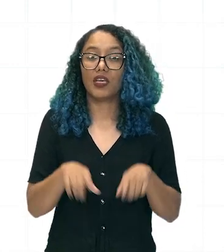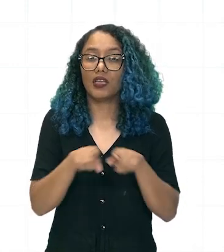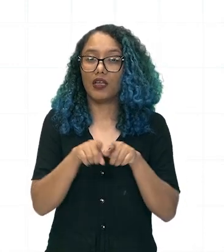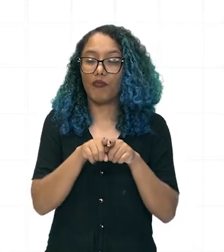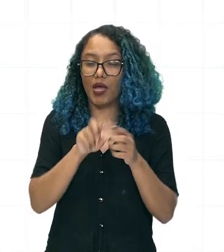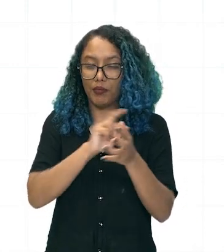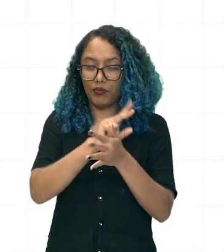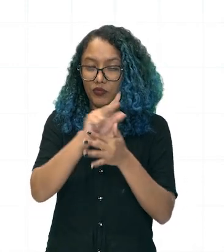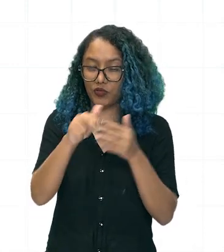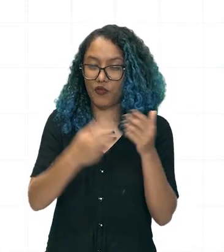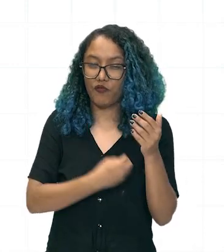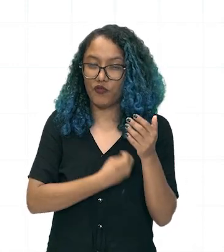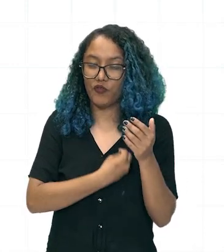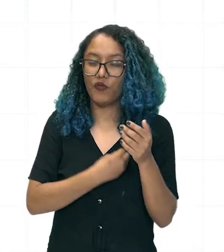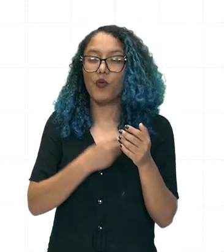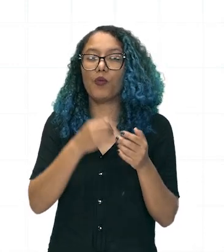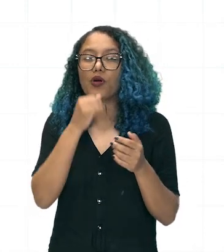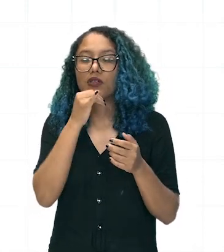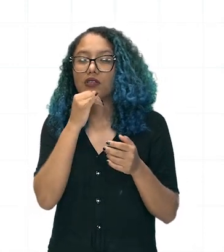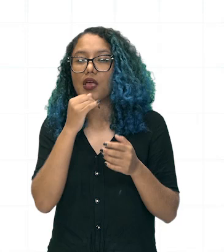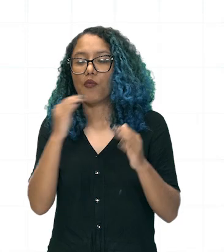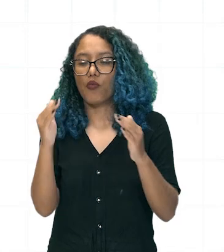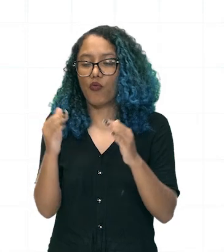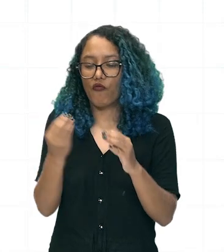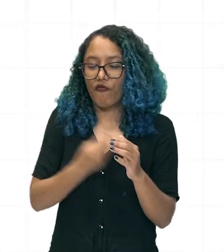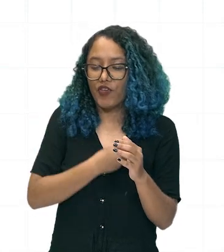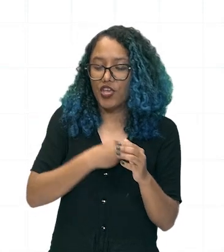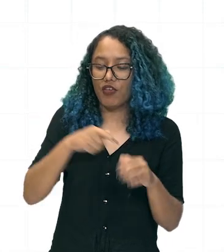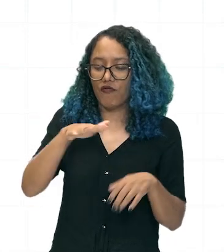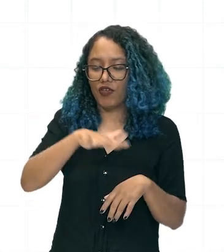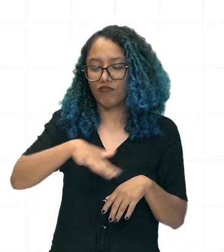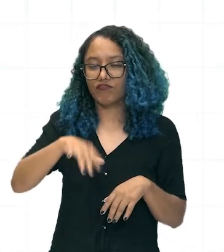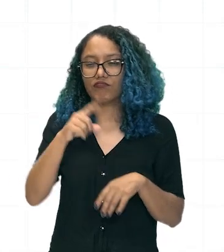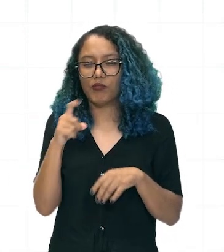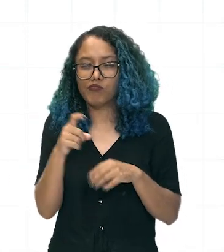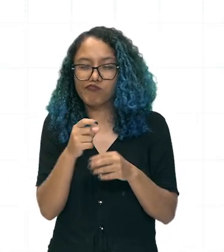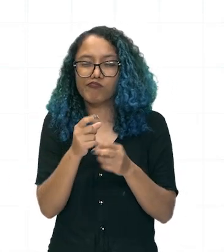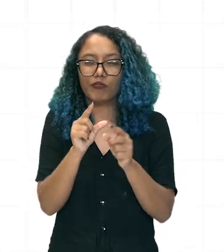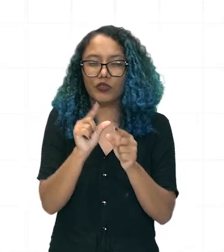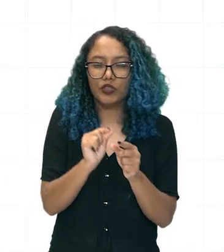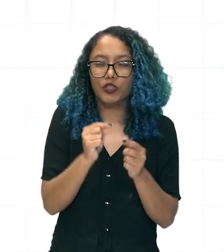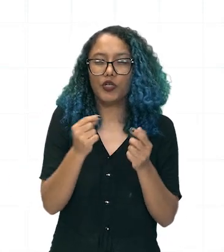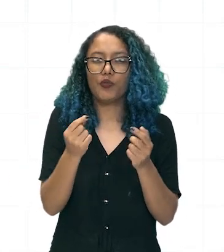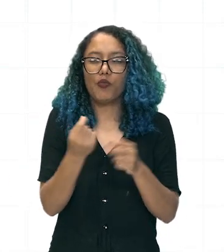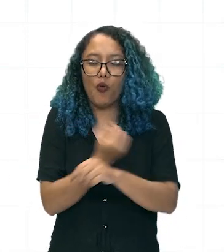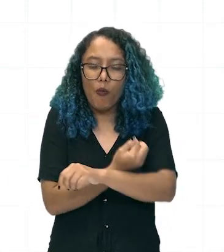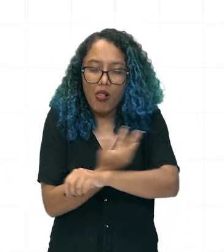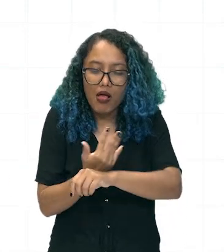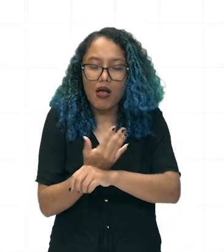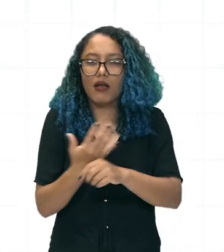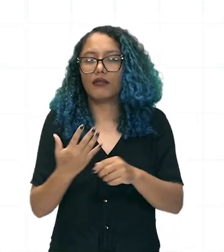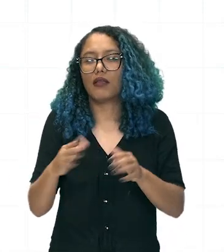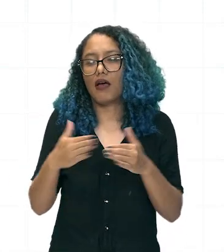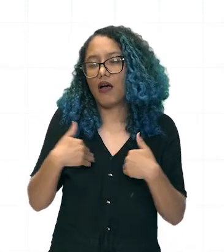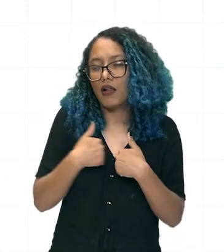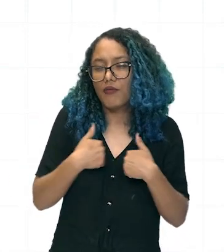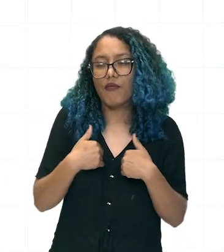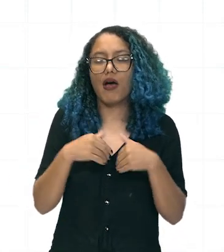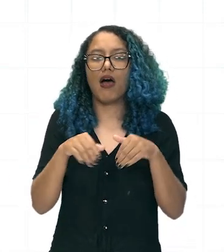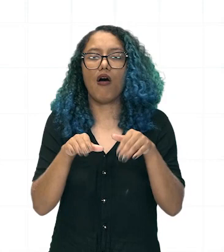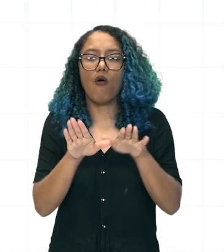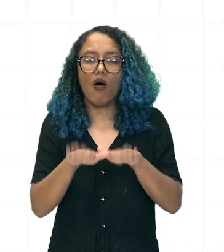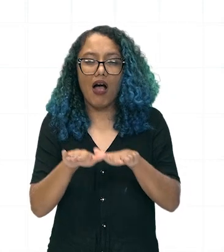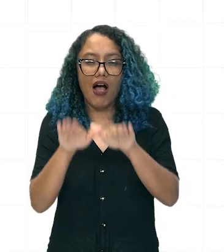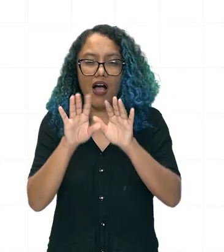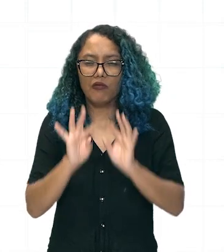vivem naquele local, né? Sejam eles micro-organismos, plantas, animais, aves, por exemplo.